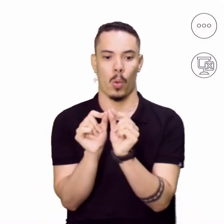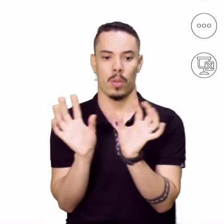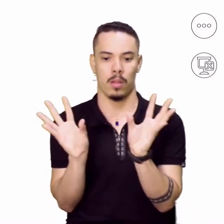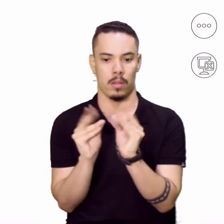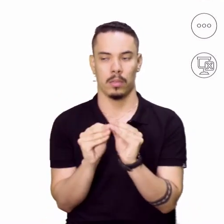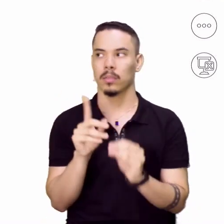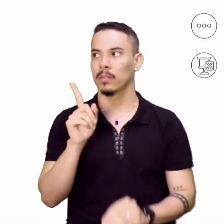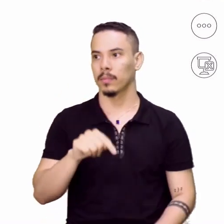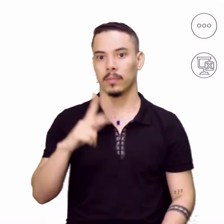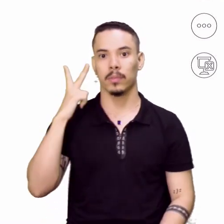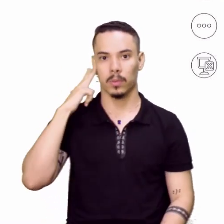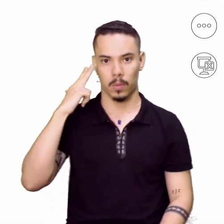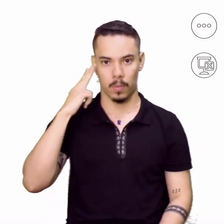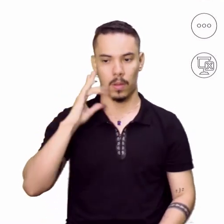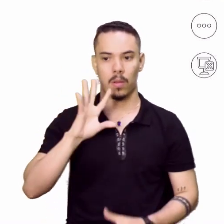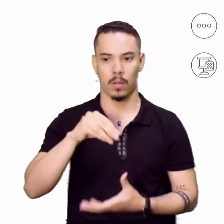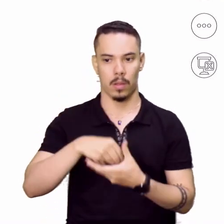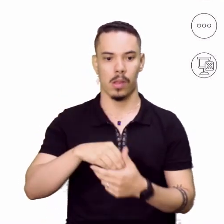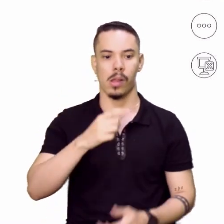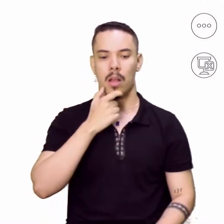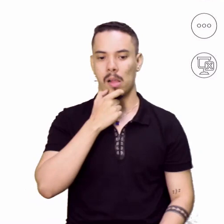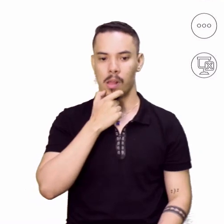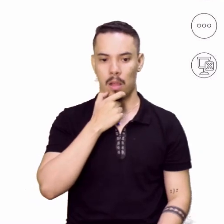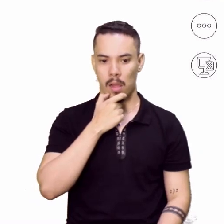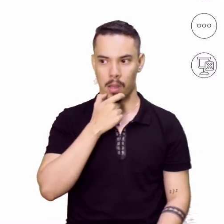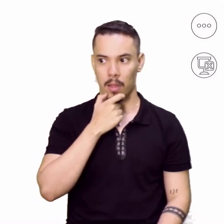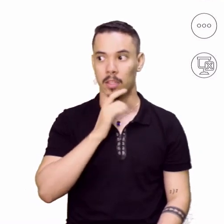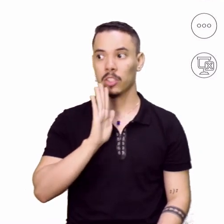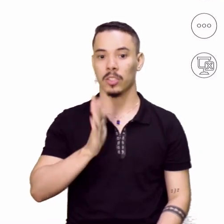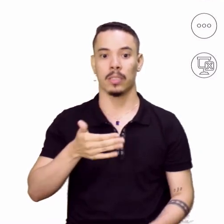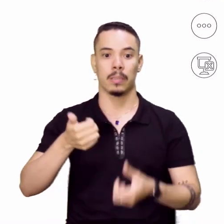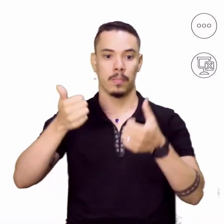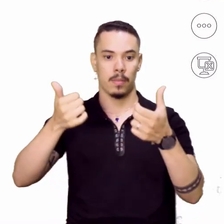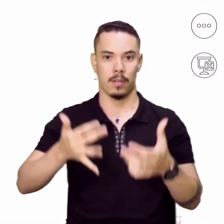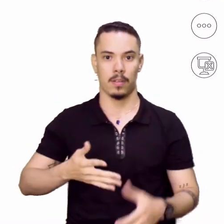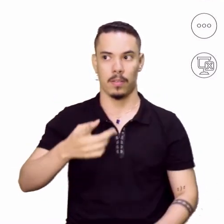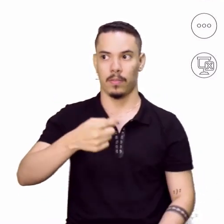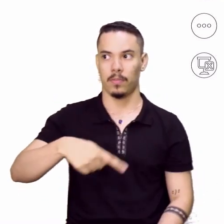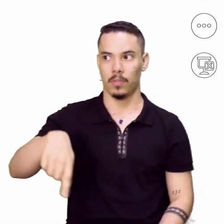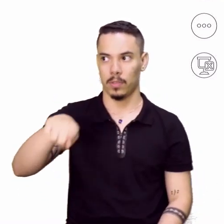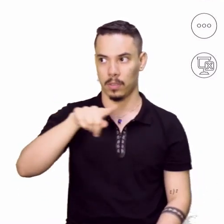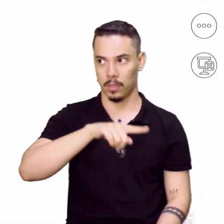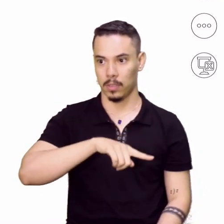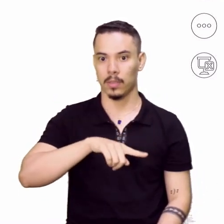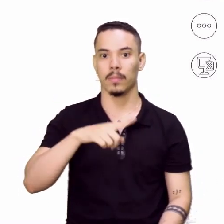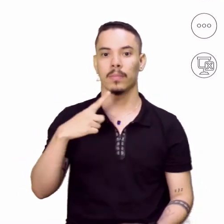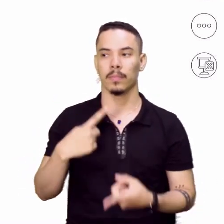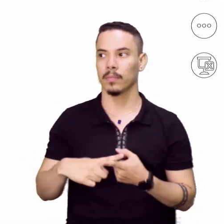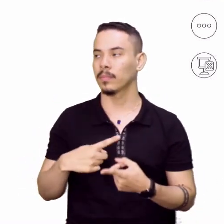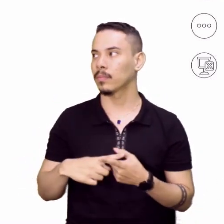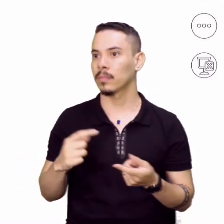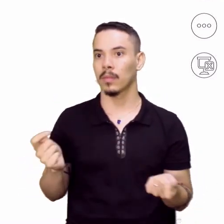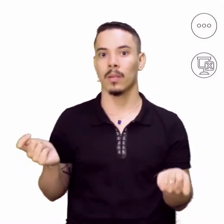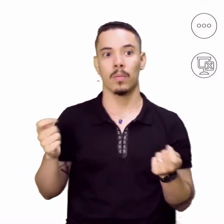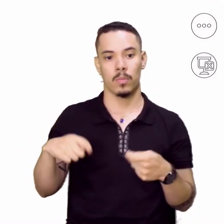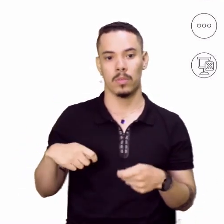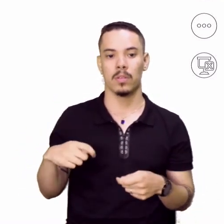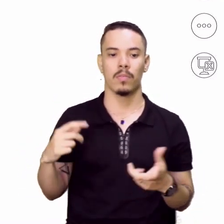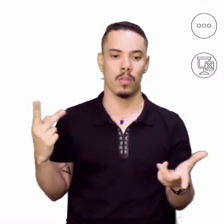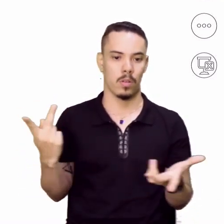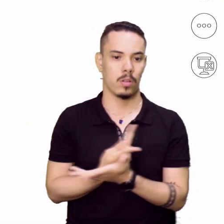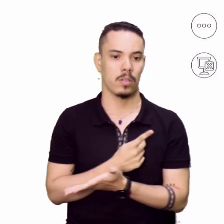muito comuns no inglês eu já comentei com vocês que eles gostam muito de coisas com